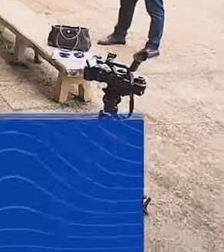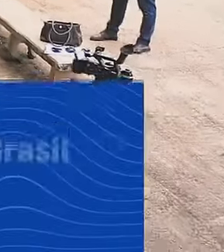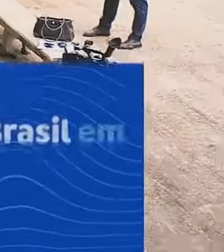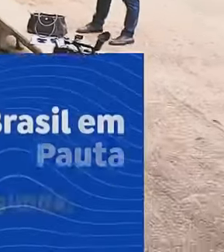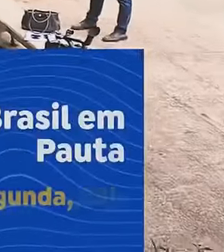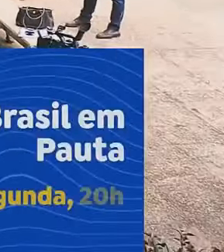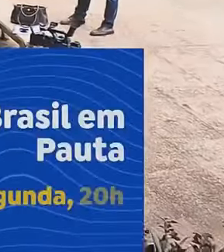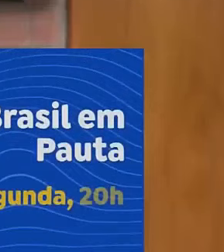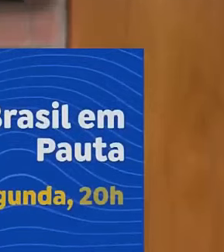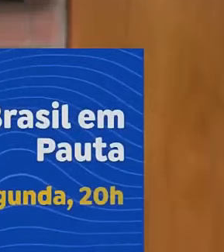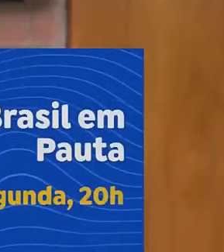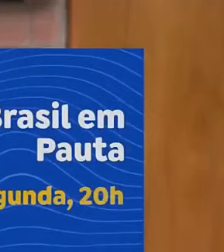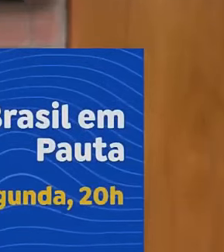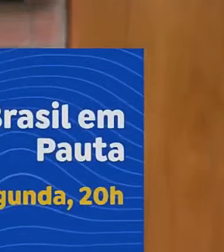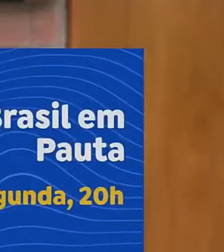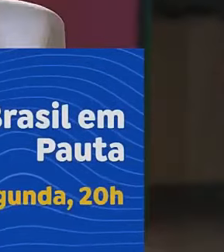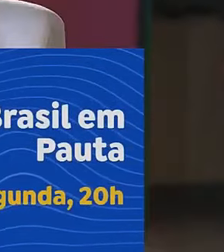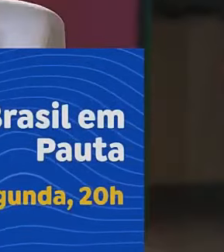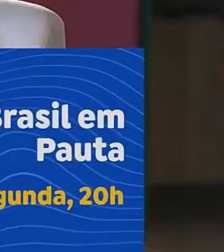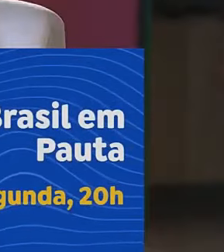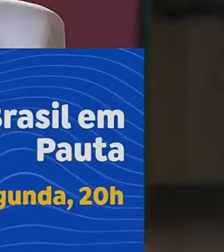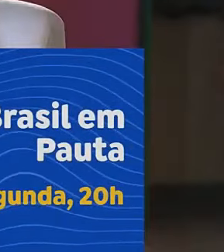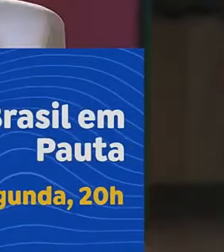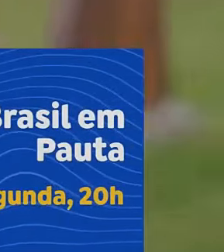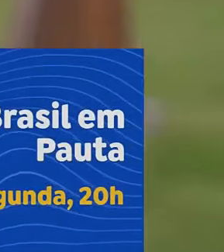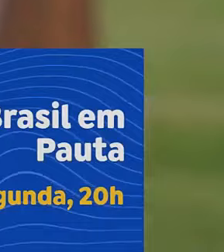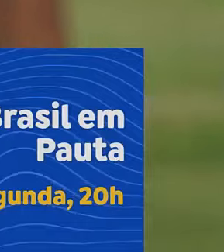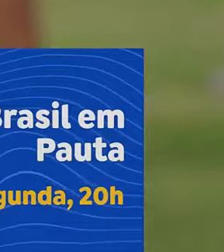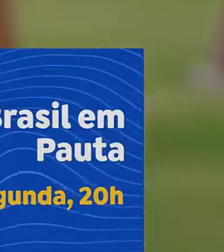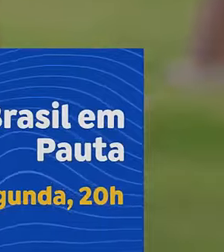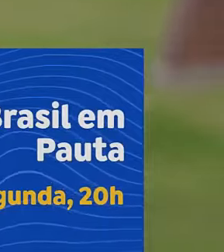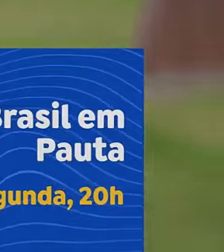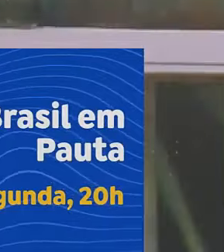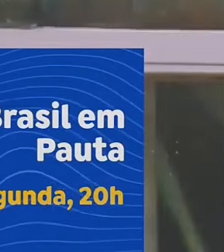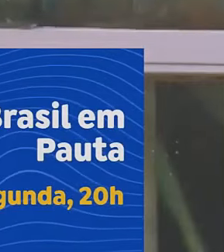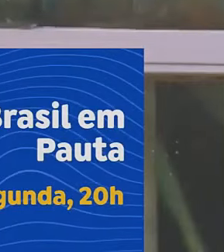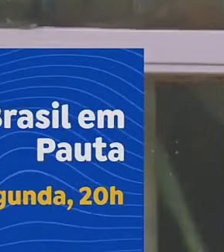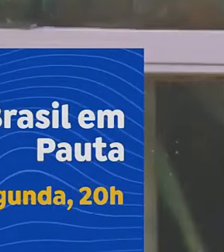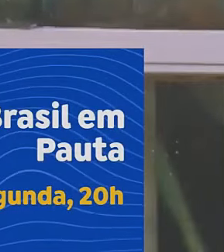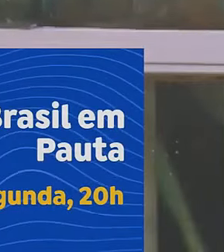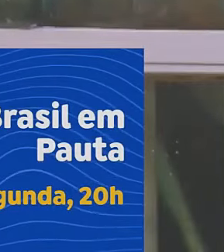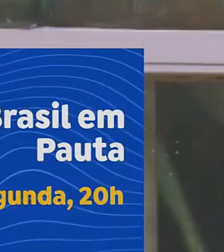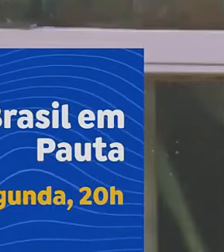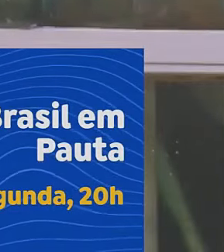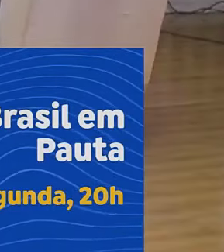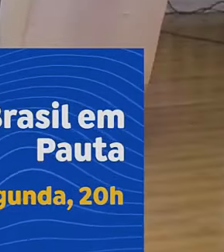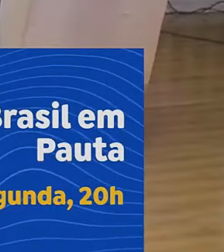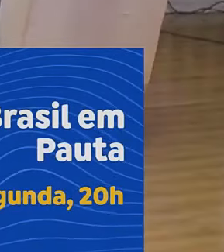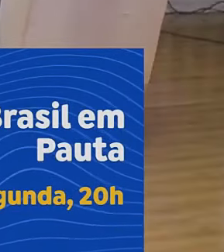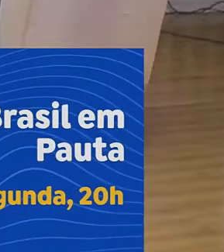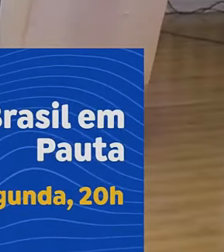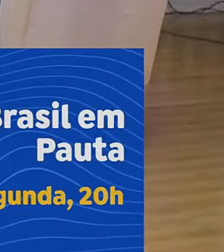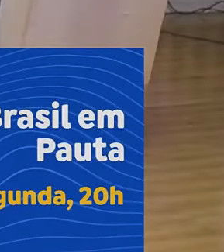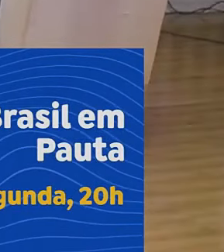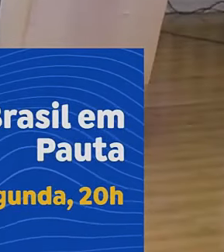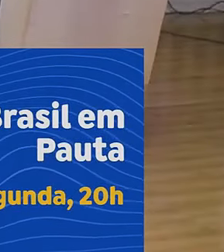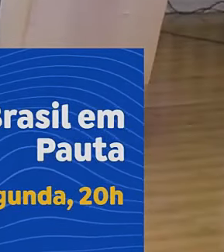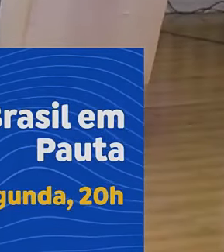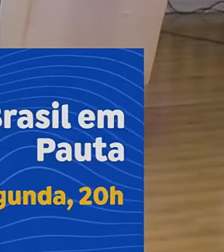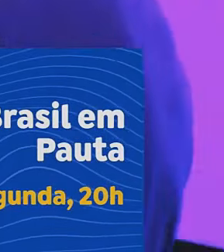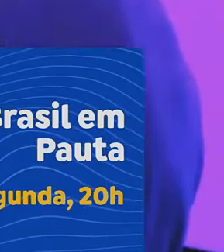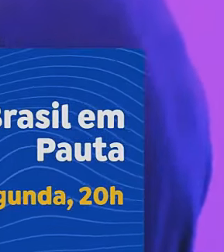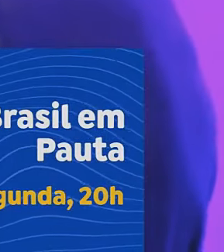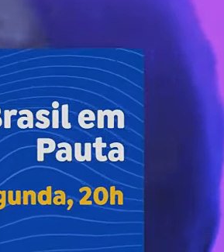seu mundo esperava a volta do Brasil o desafio é gigantesco que nós queremos é garantir a retirada de